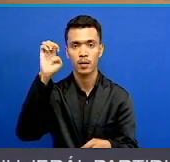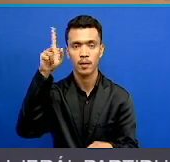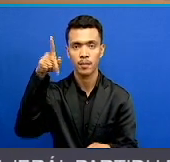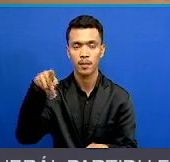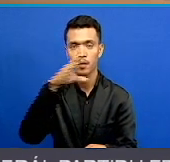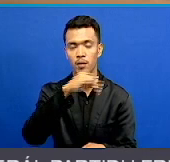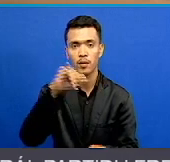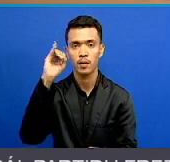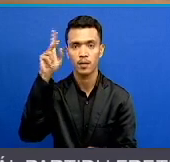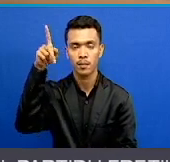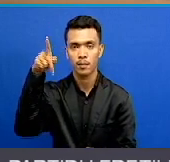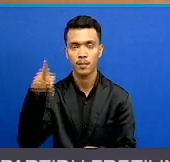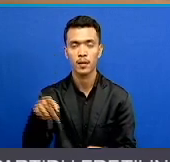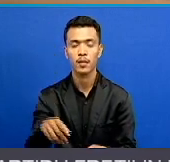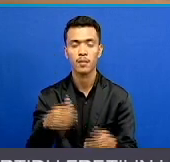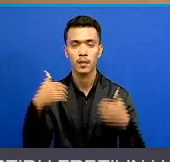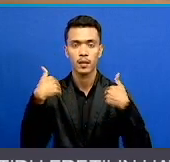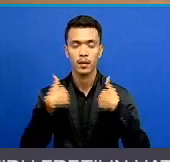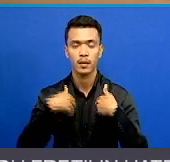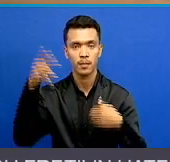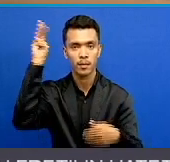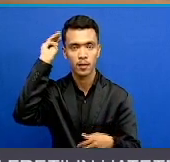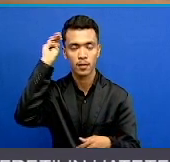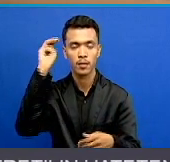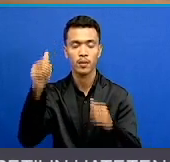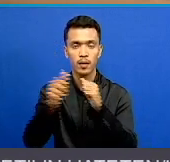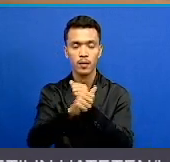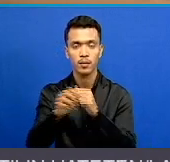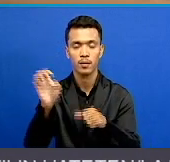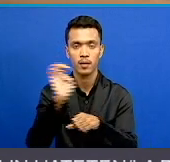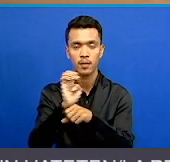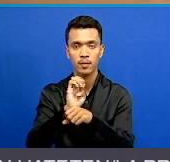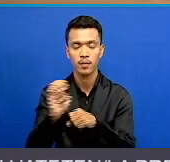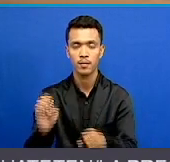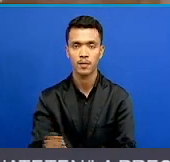no instituto público neve tutela e ministério corredor assunto econômico.